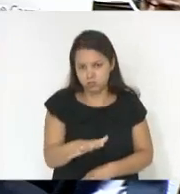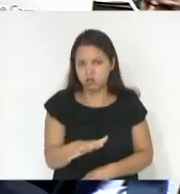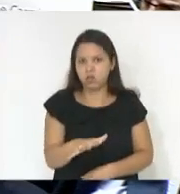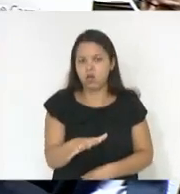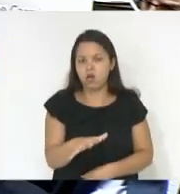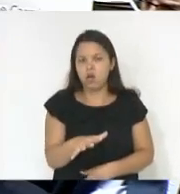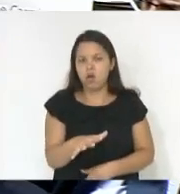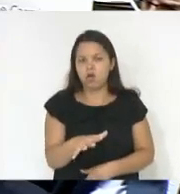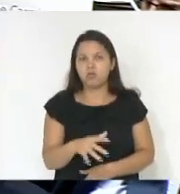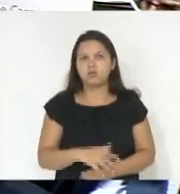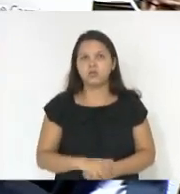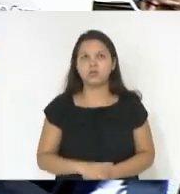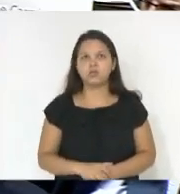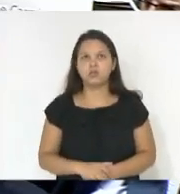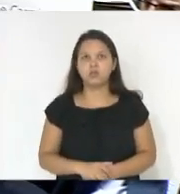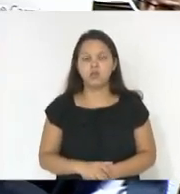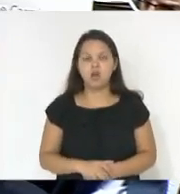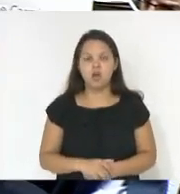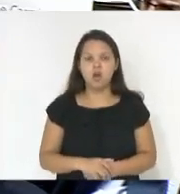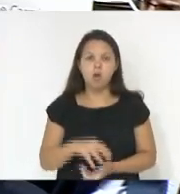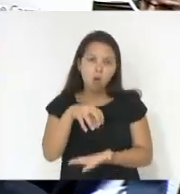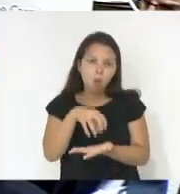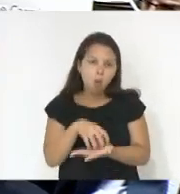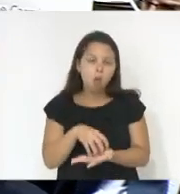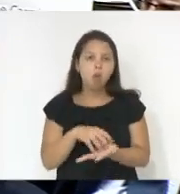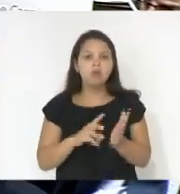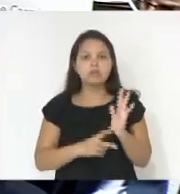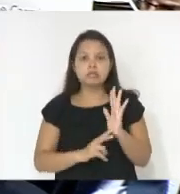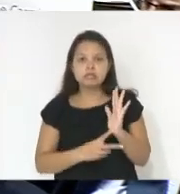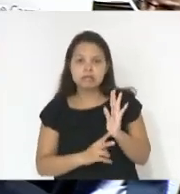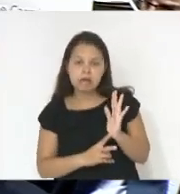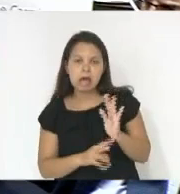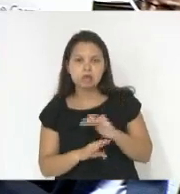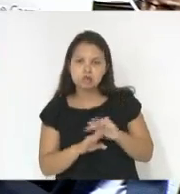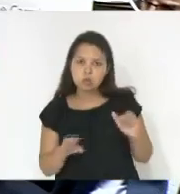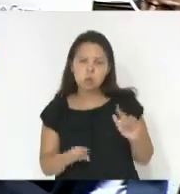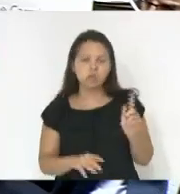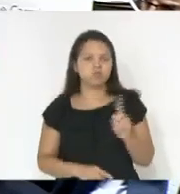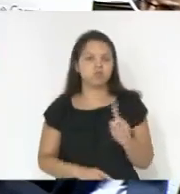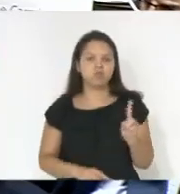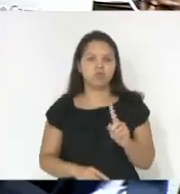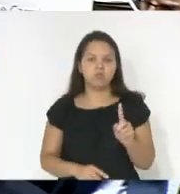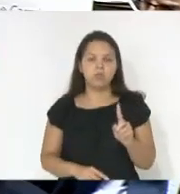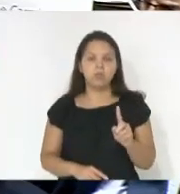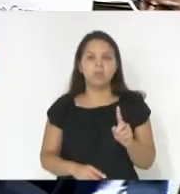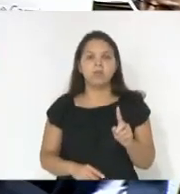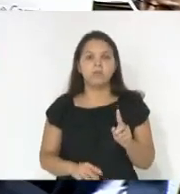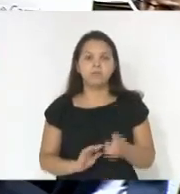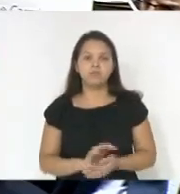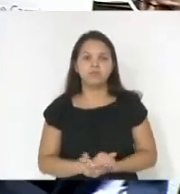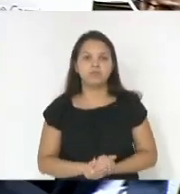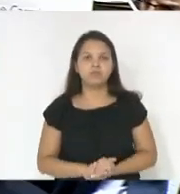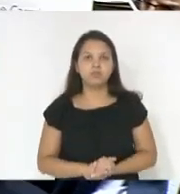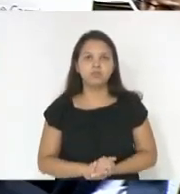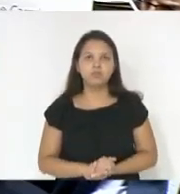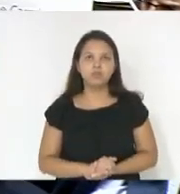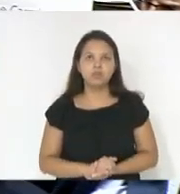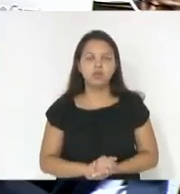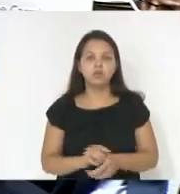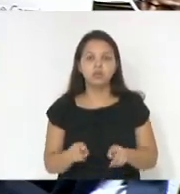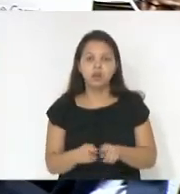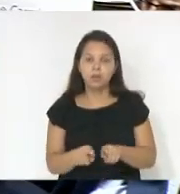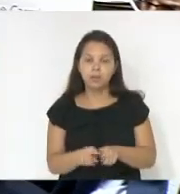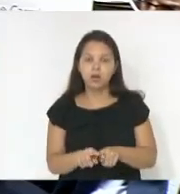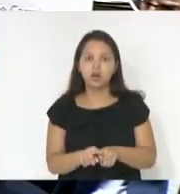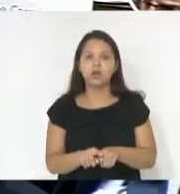concentrada em sindicatos ou alguma outra forma de pressão. E é a função do administrador público também encontrar a forma